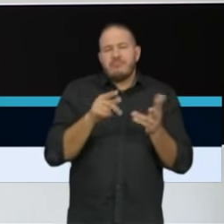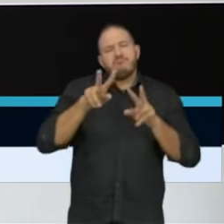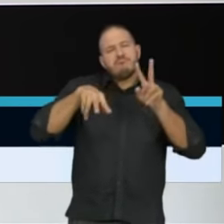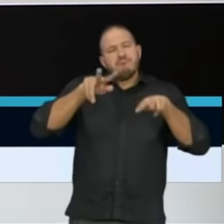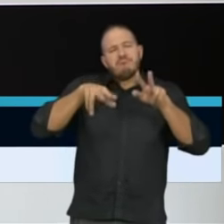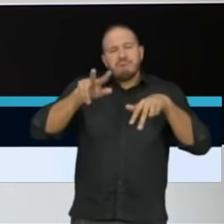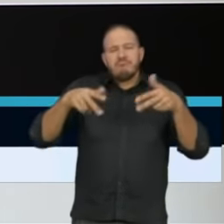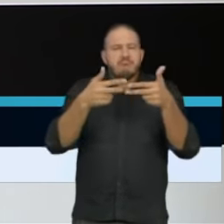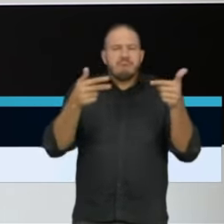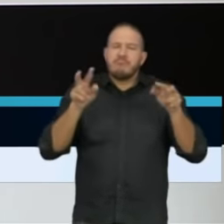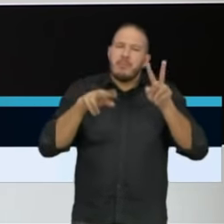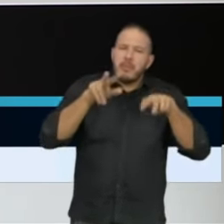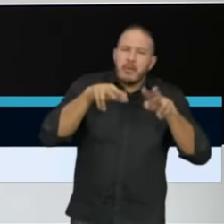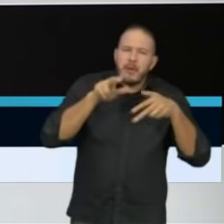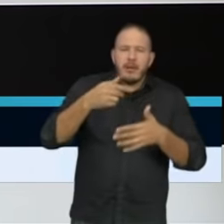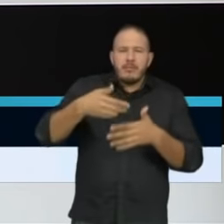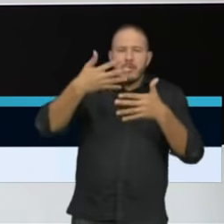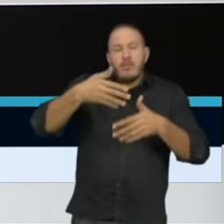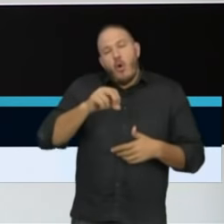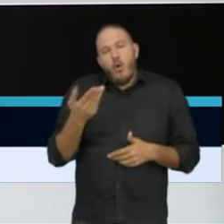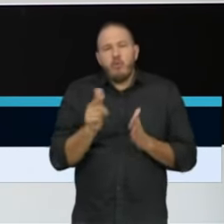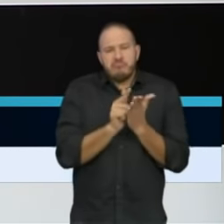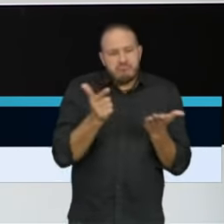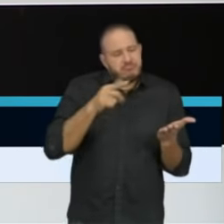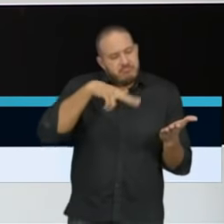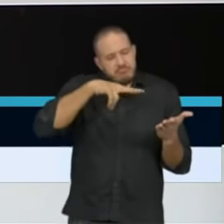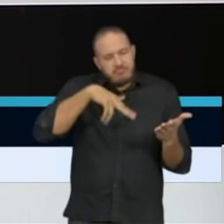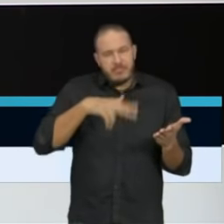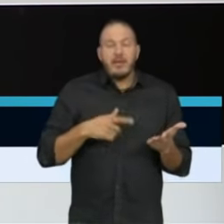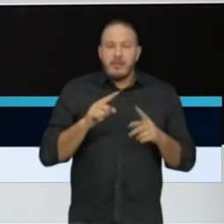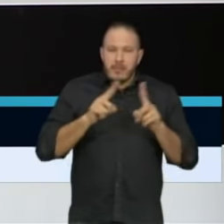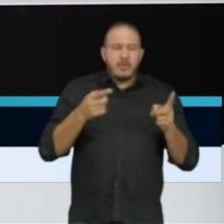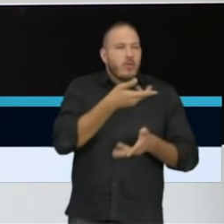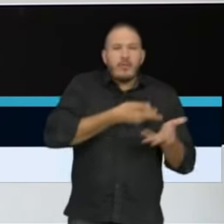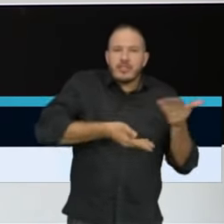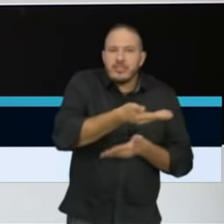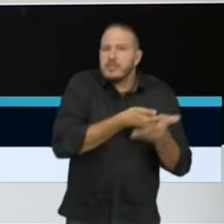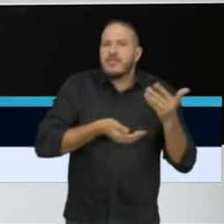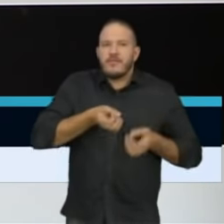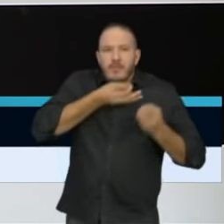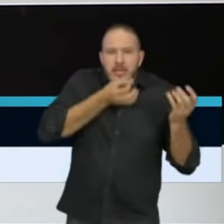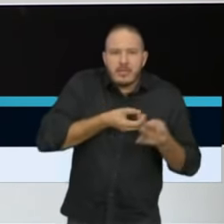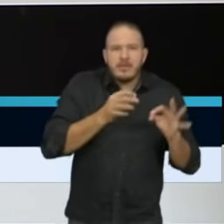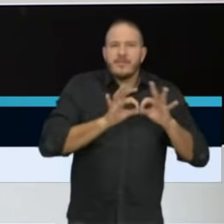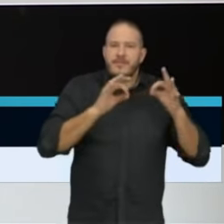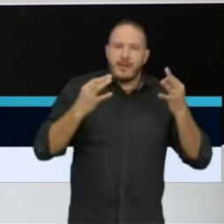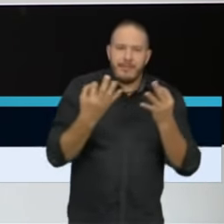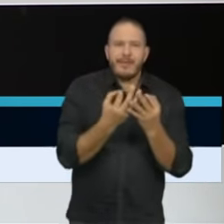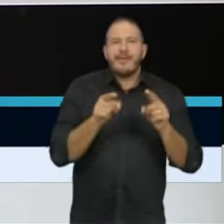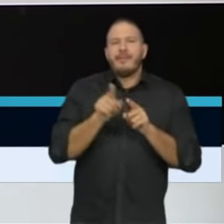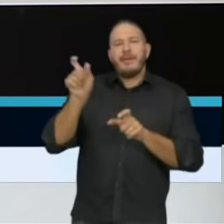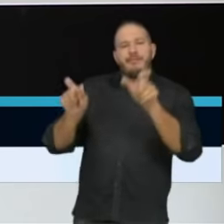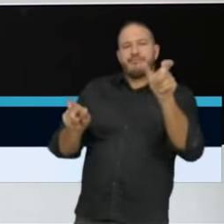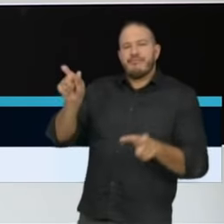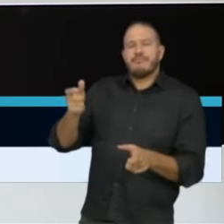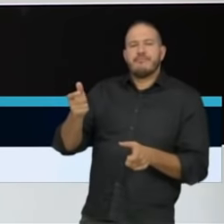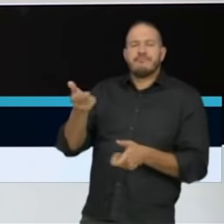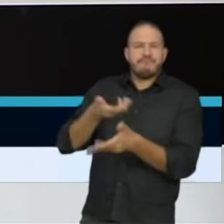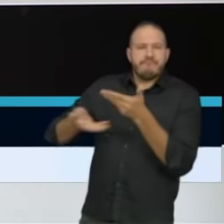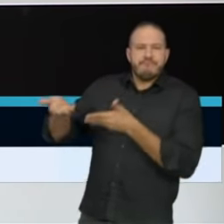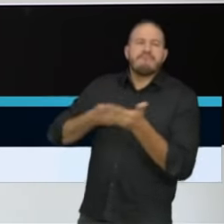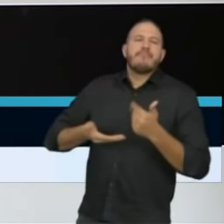ou na sua versão impressa, e compartilhando informações com seus familiares e os seus amigos. Eu